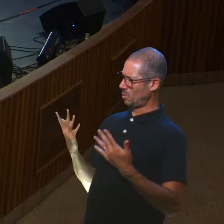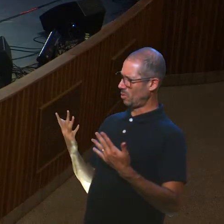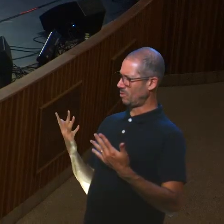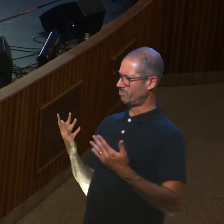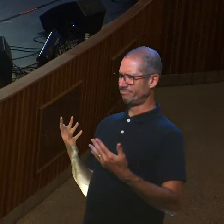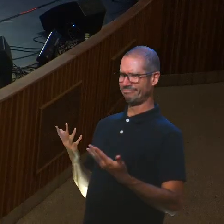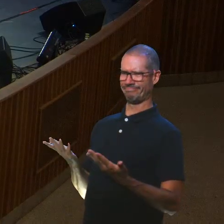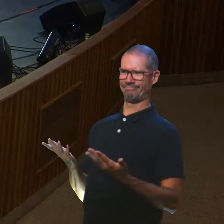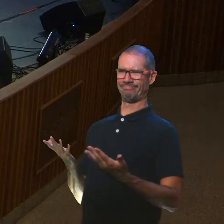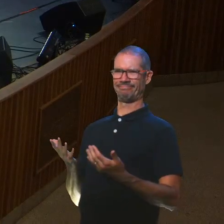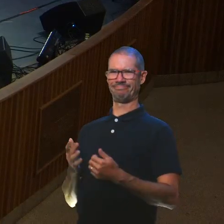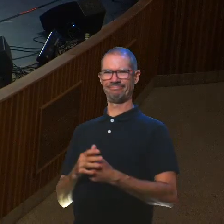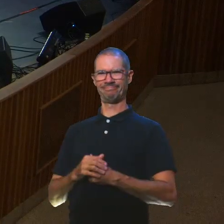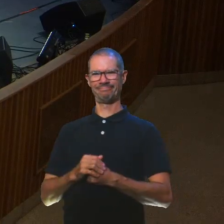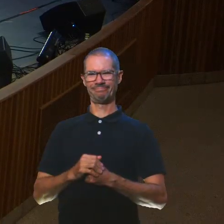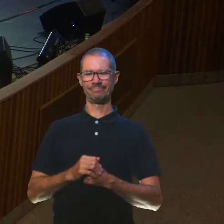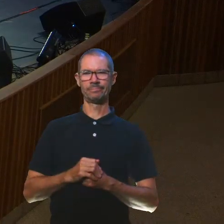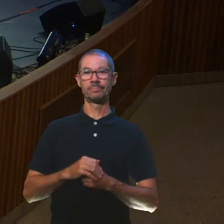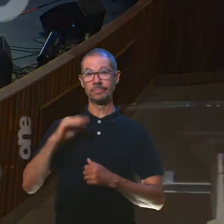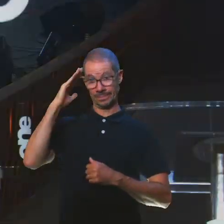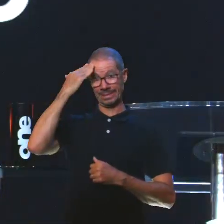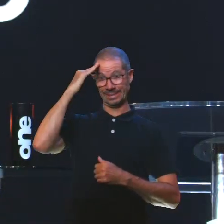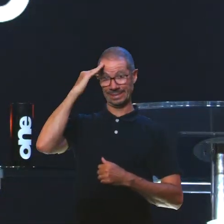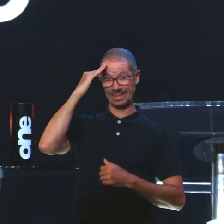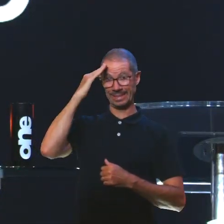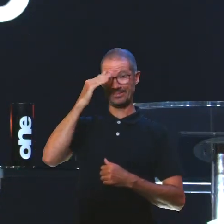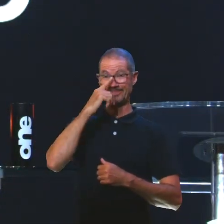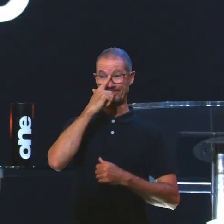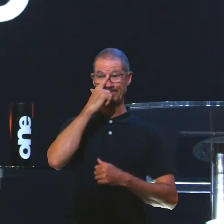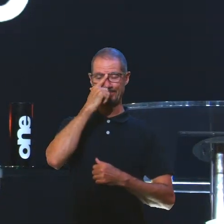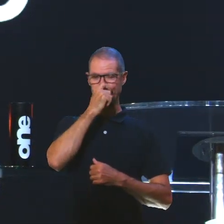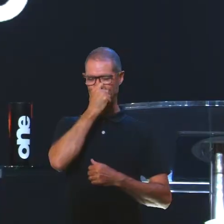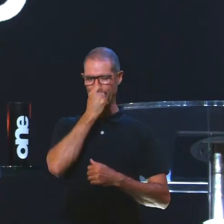também, né? Você está entendendo o que eu estou falando?